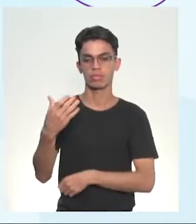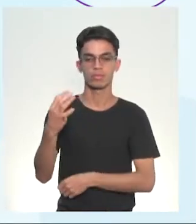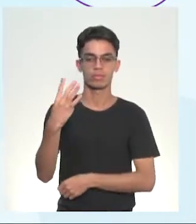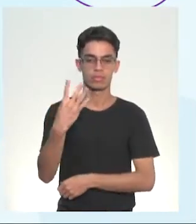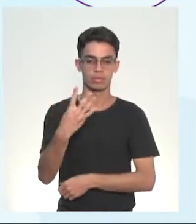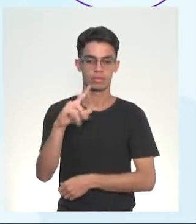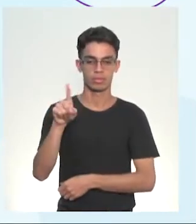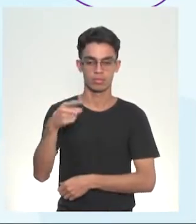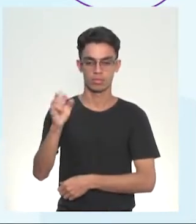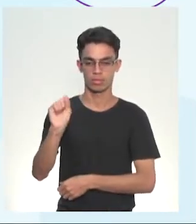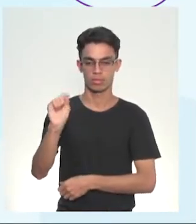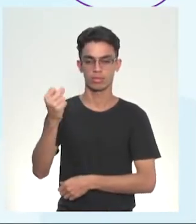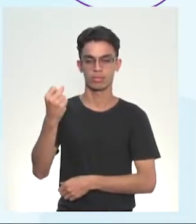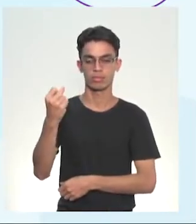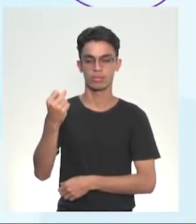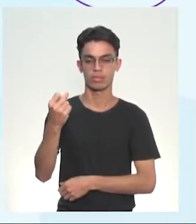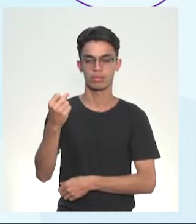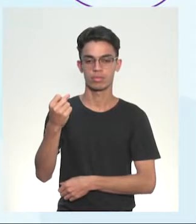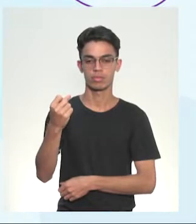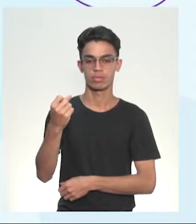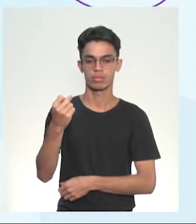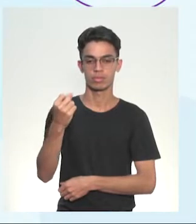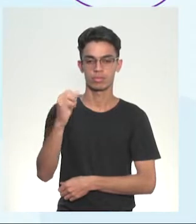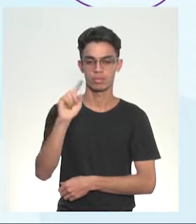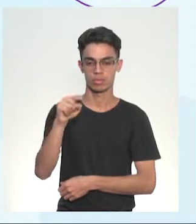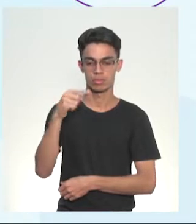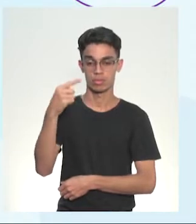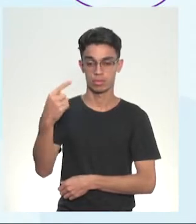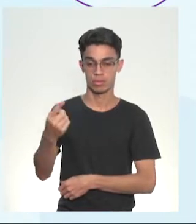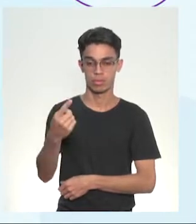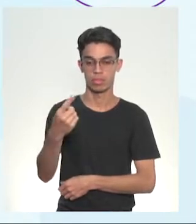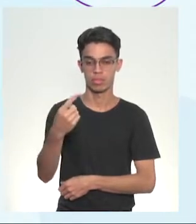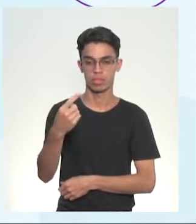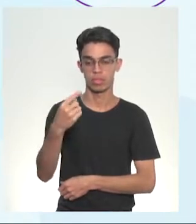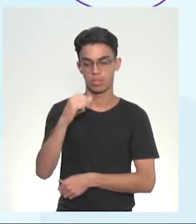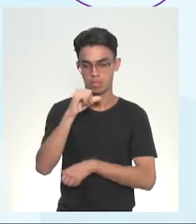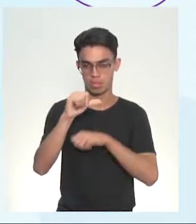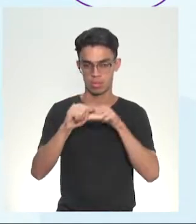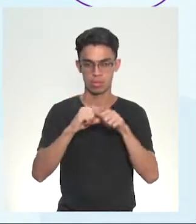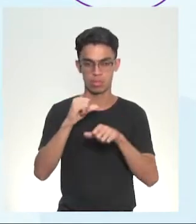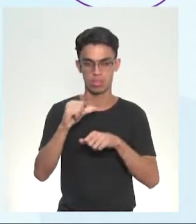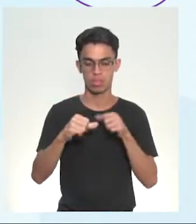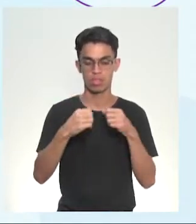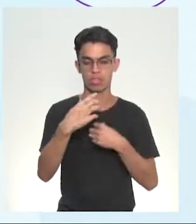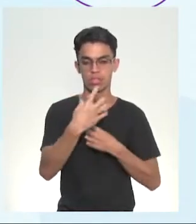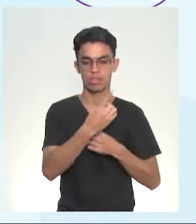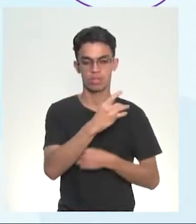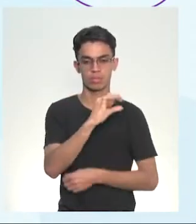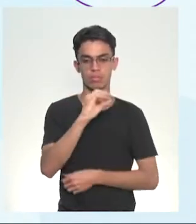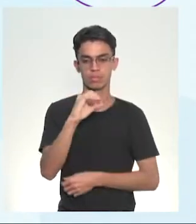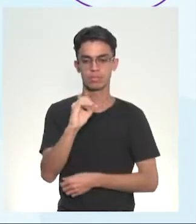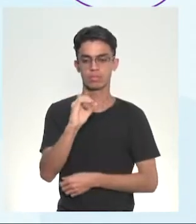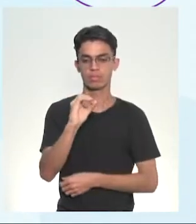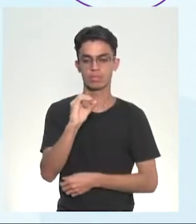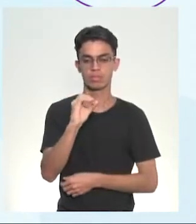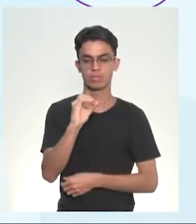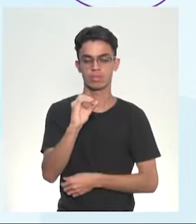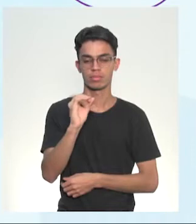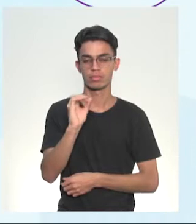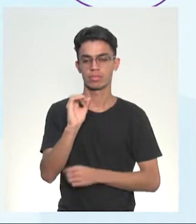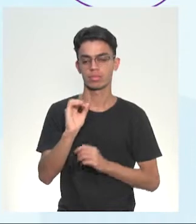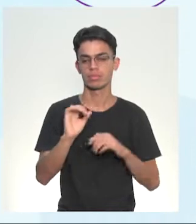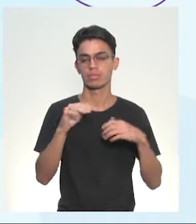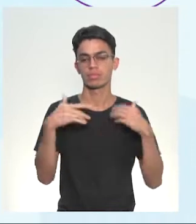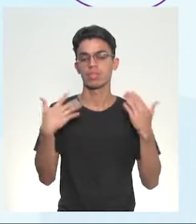Então, 4,8. Depois, se a prova mudasse para valor 10, qual seria